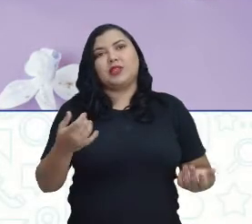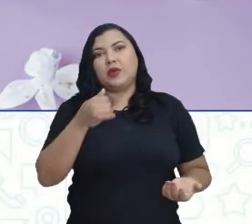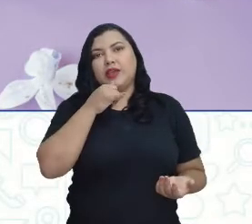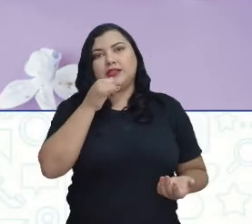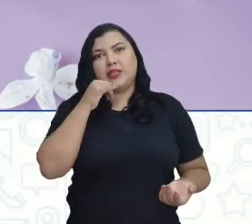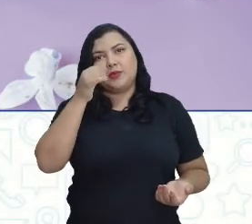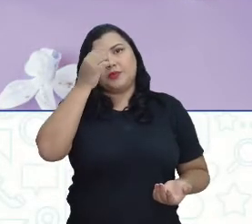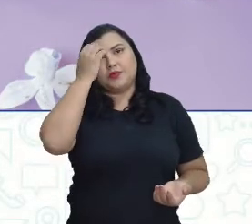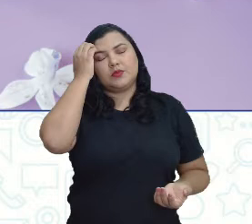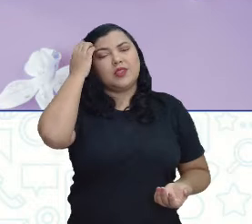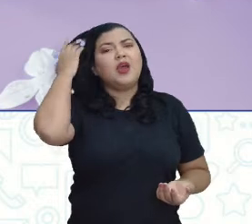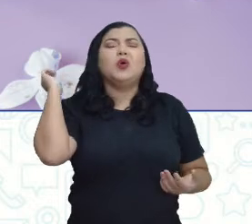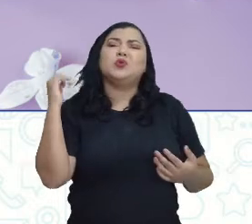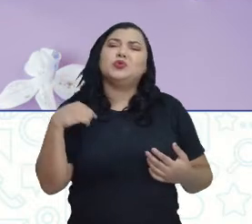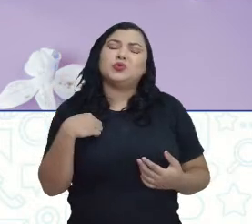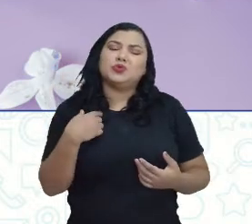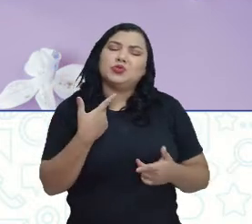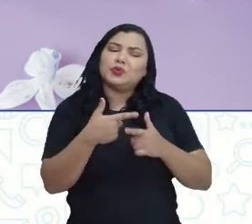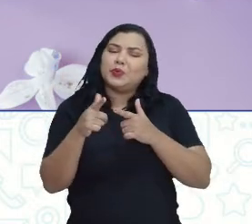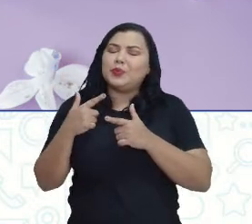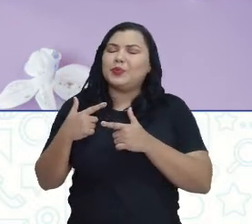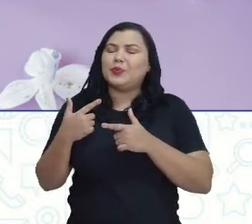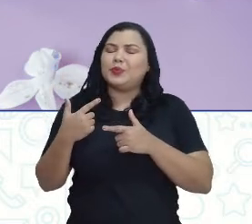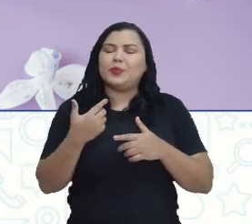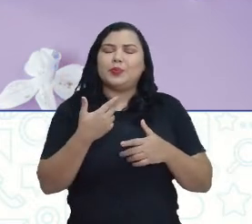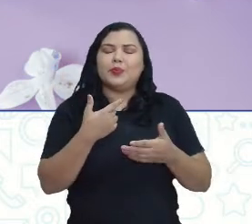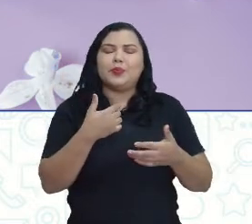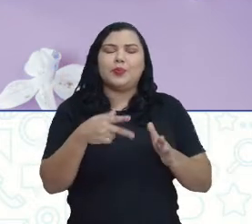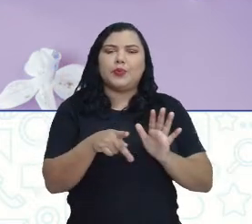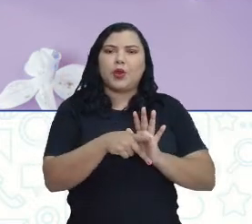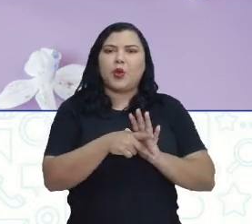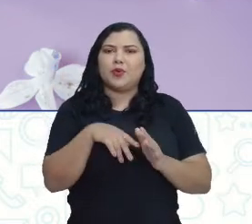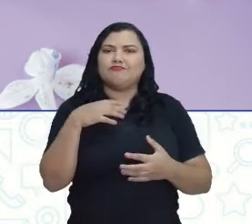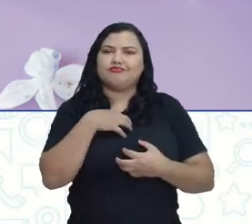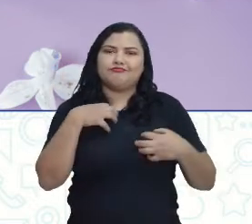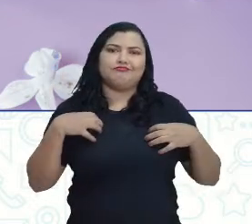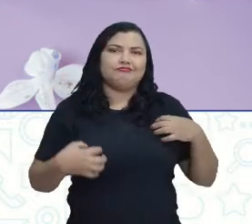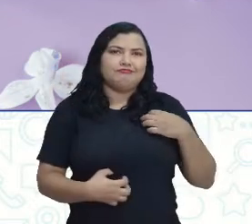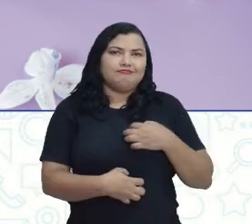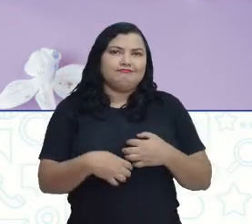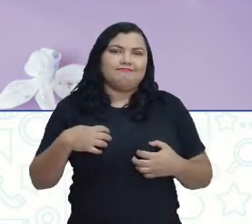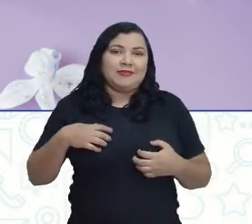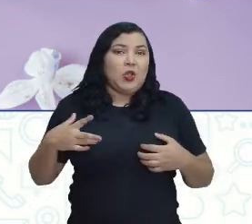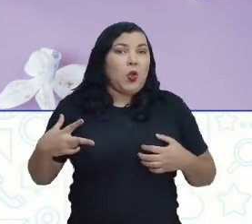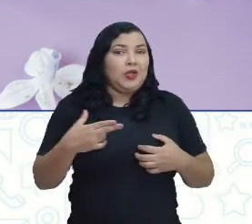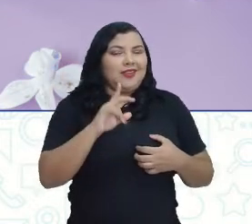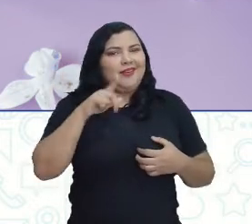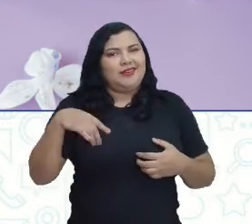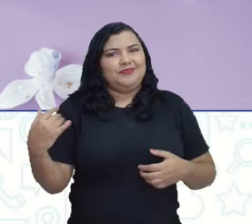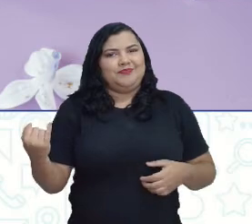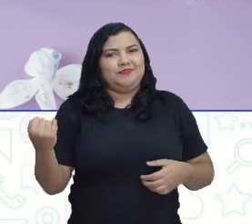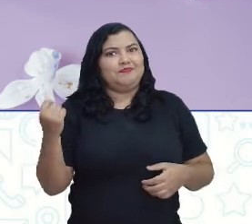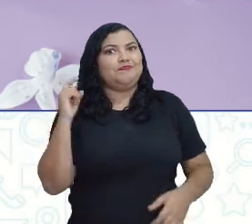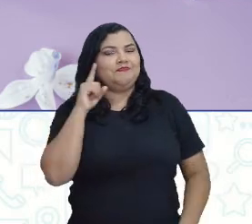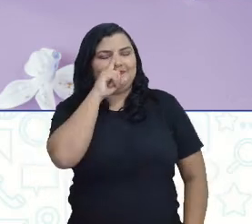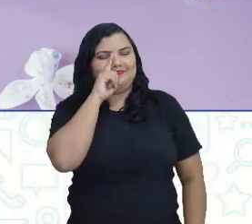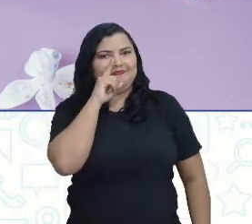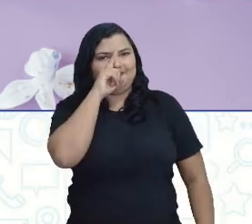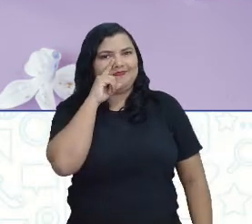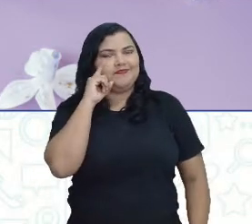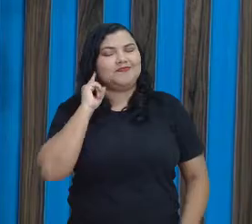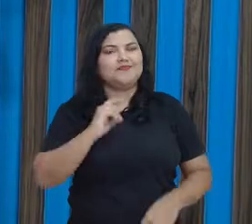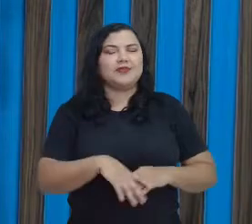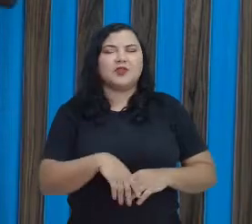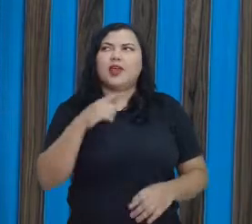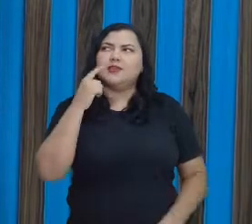ser perigoso. Nunca se sabe qual é o defeito que sustenta o nosso edifício inteiro. Então, ó, vamos